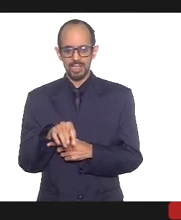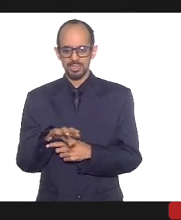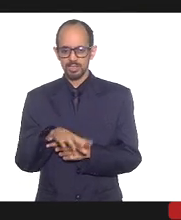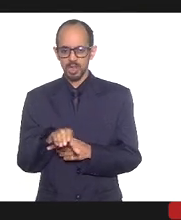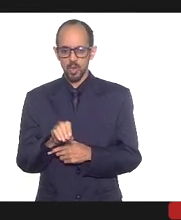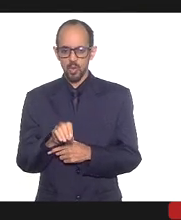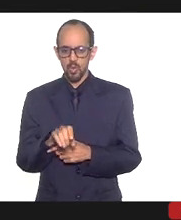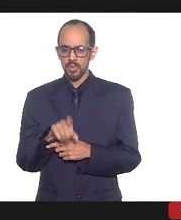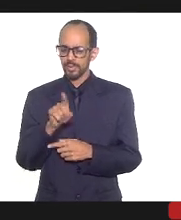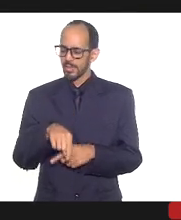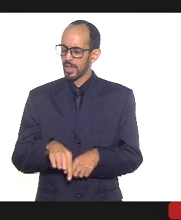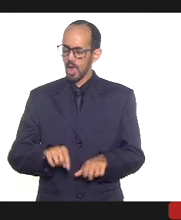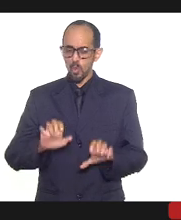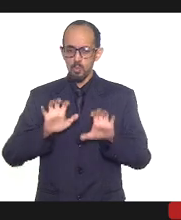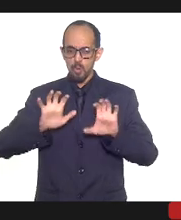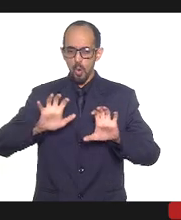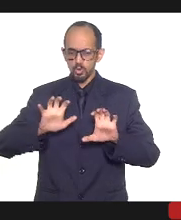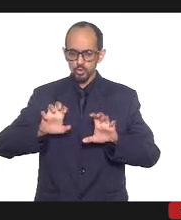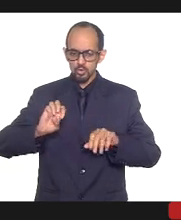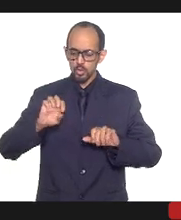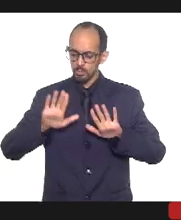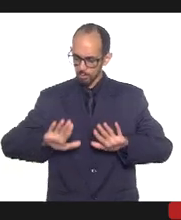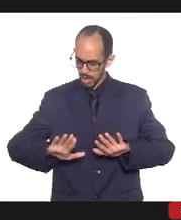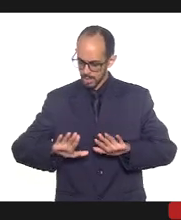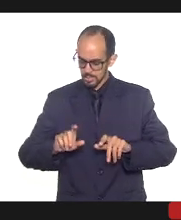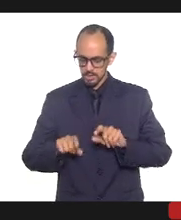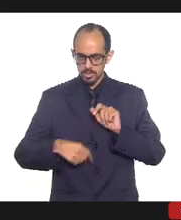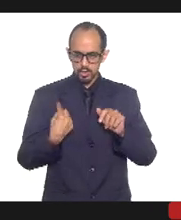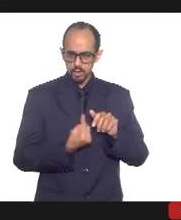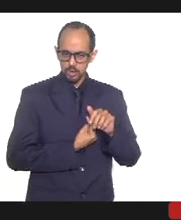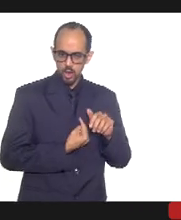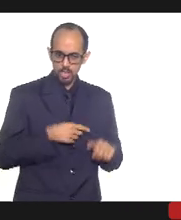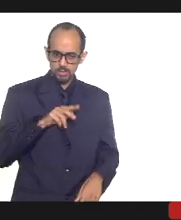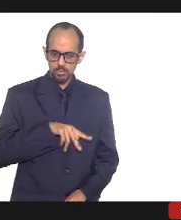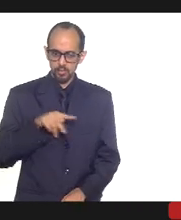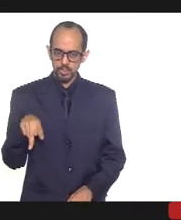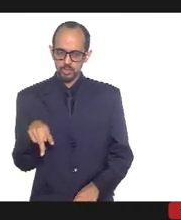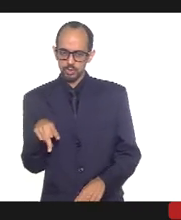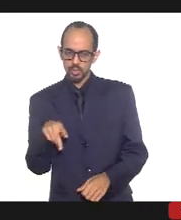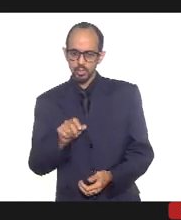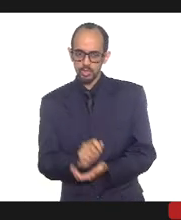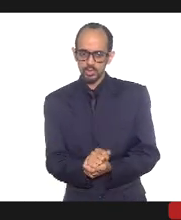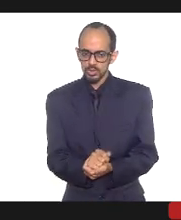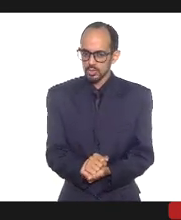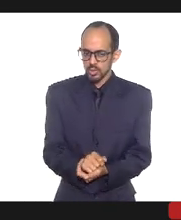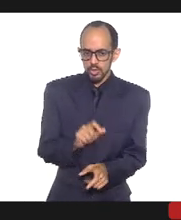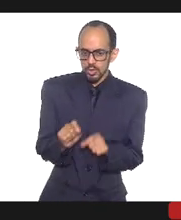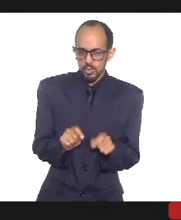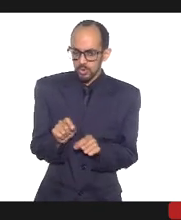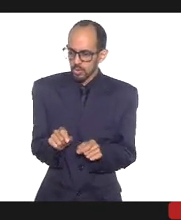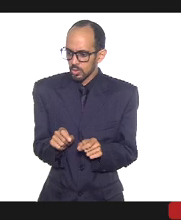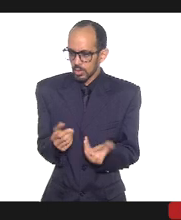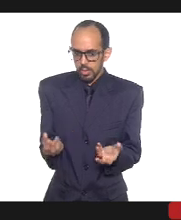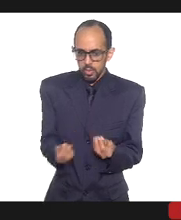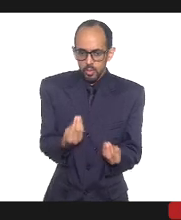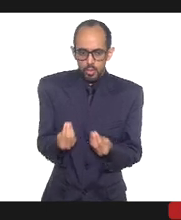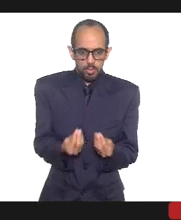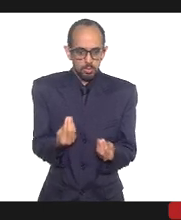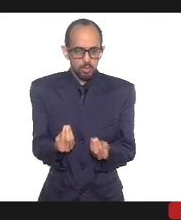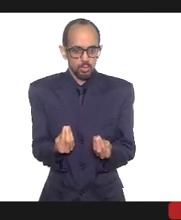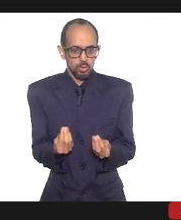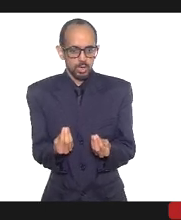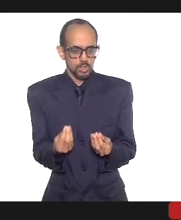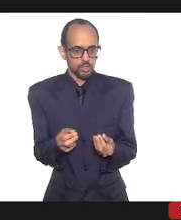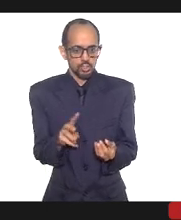é que os servidores do Estado, no qual nos incluímos, professores, é que paguem o ônus disso. Então, eu